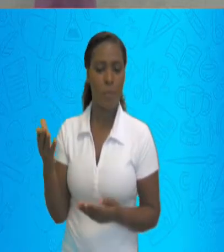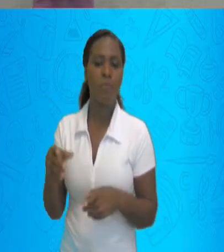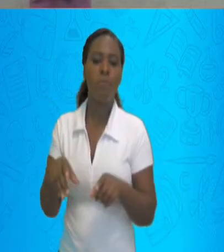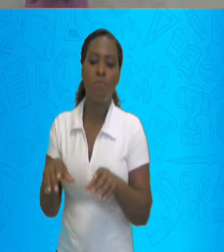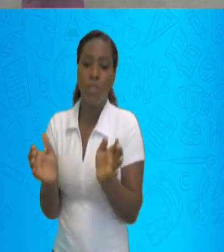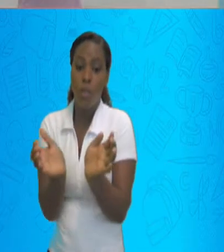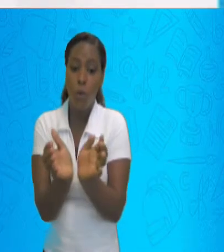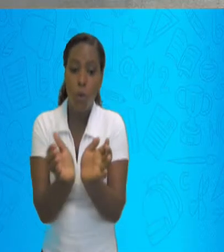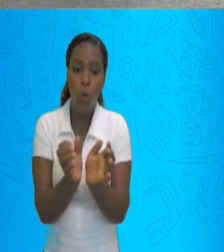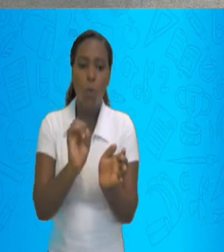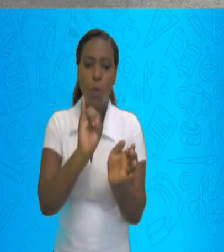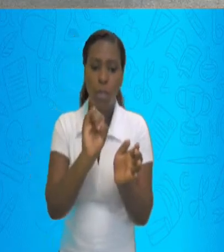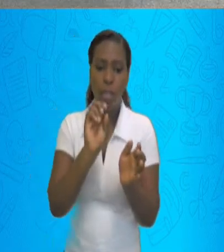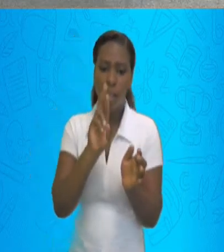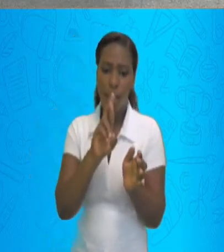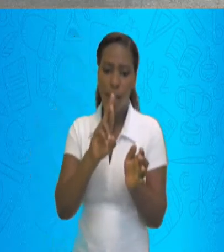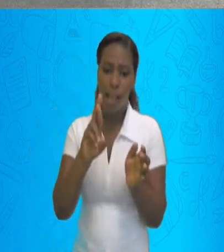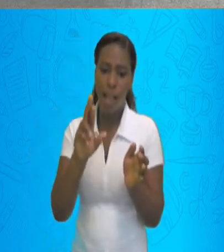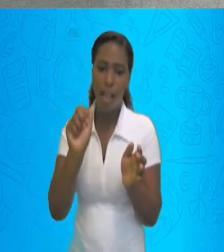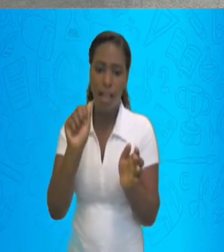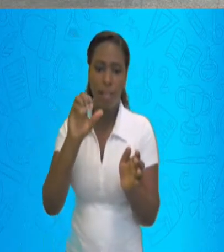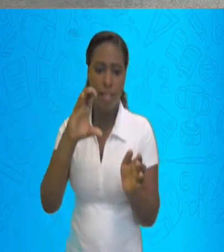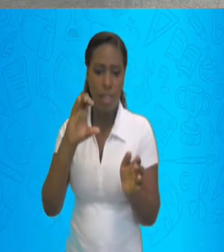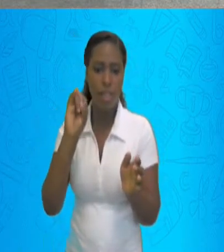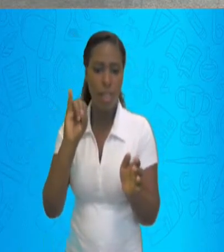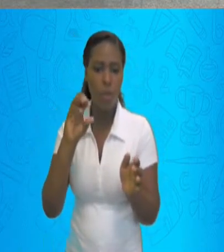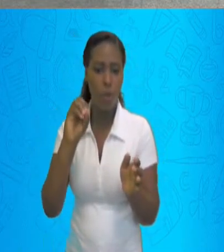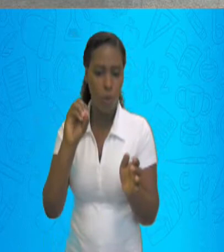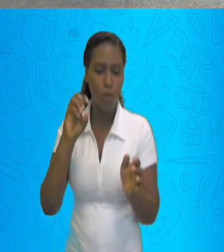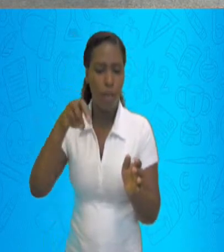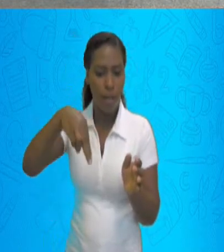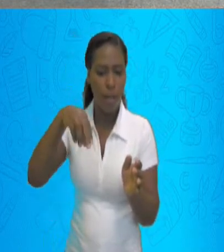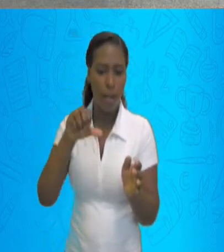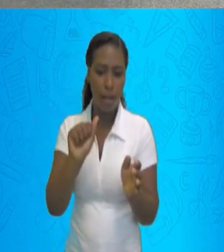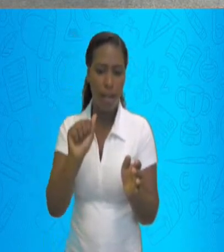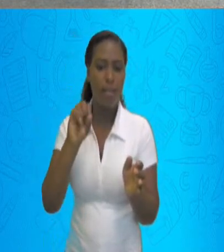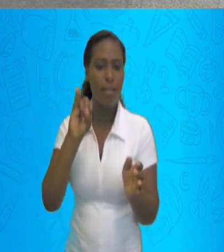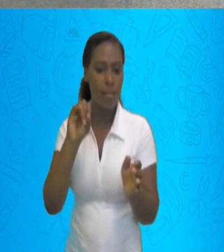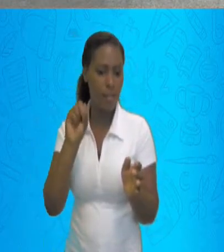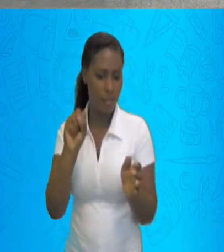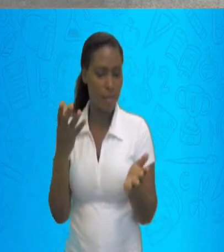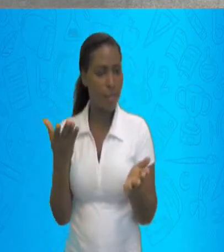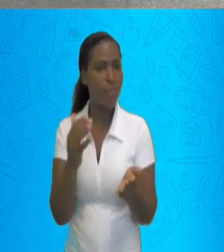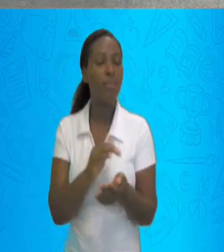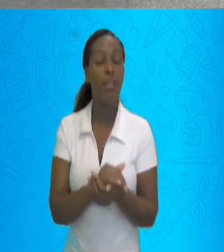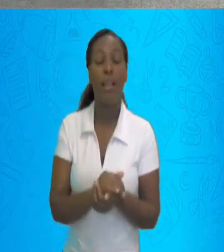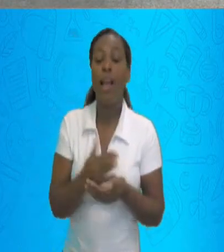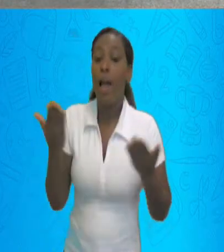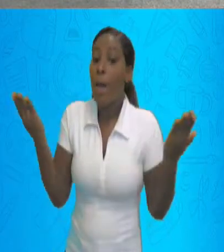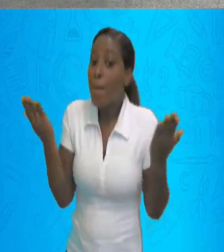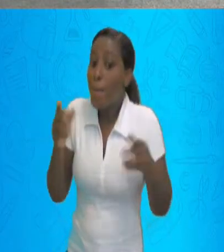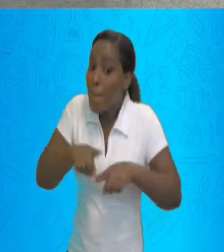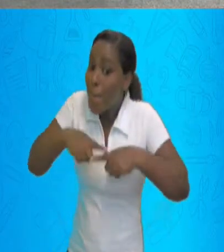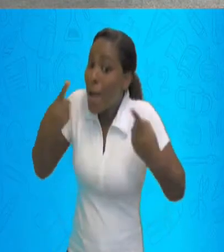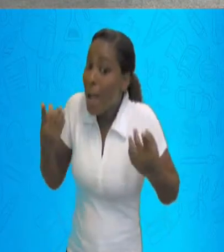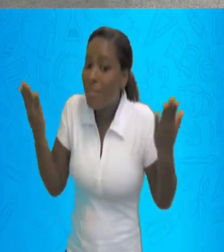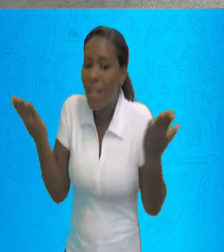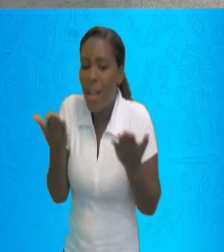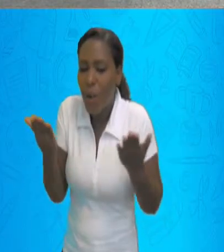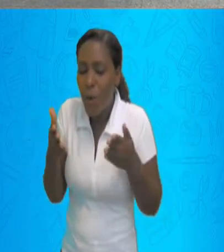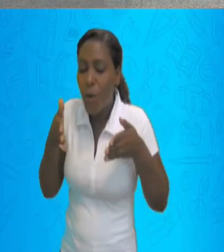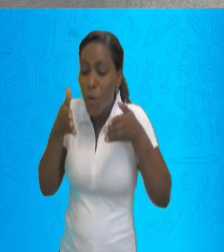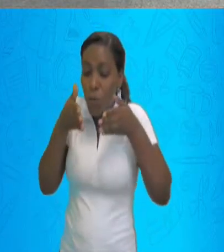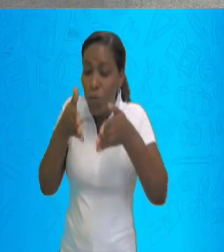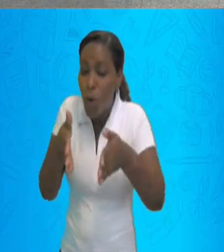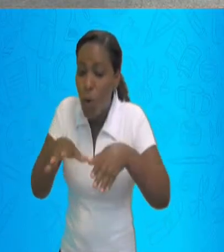nosso foco é estudar esse conjunto aqui, ó, que é os números racionais, representado pela